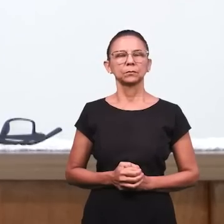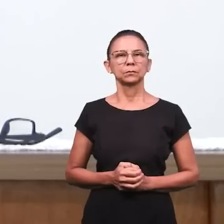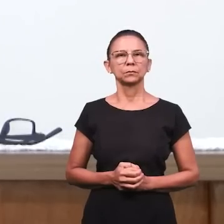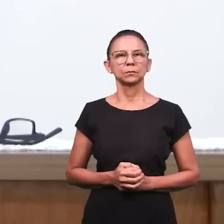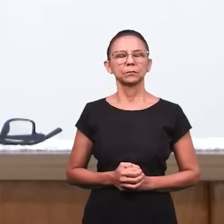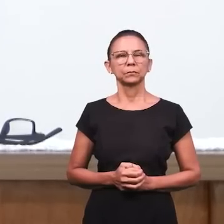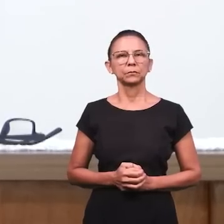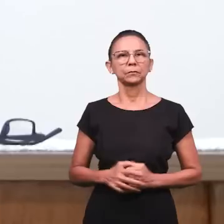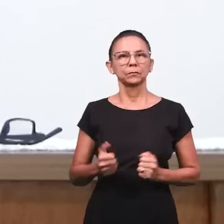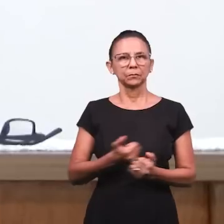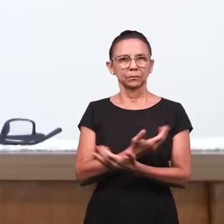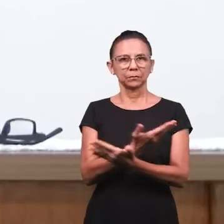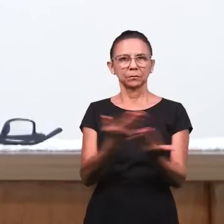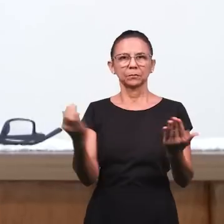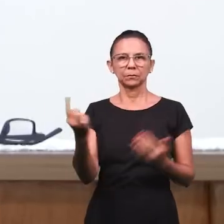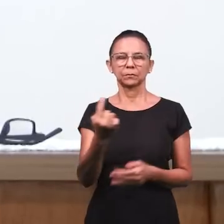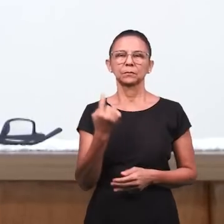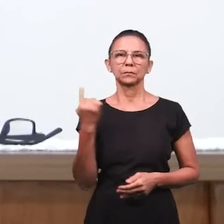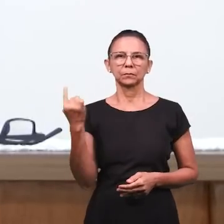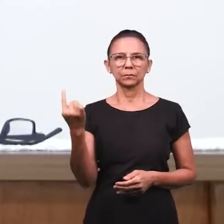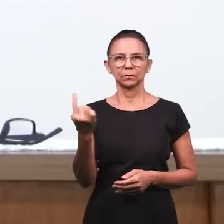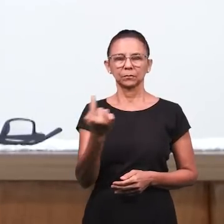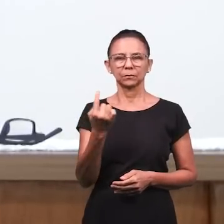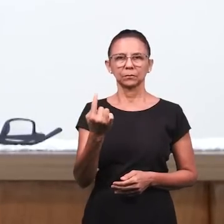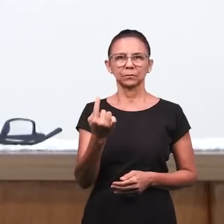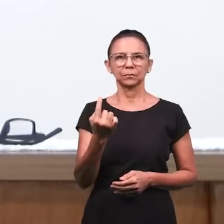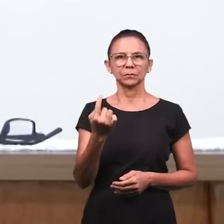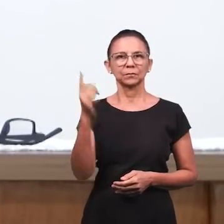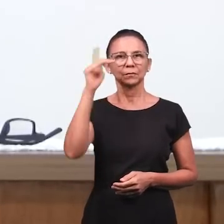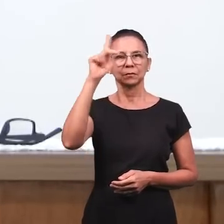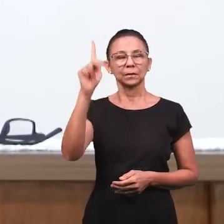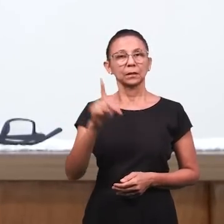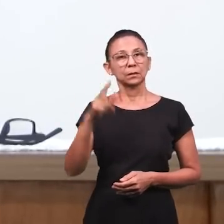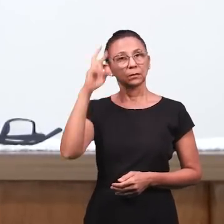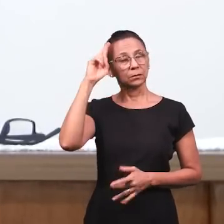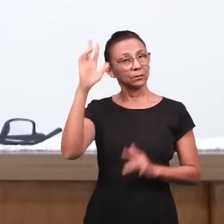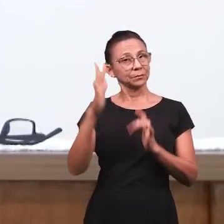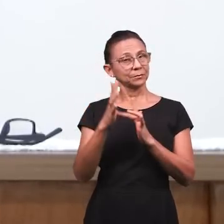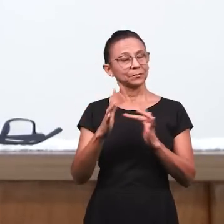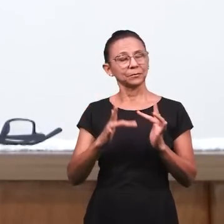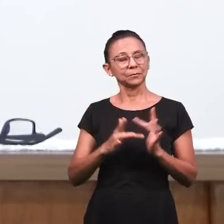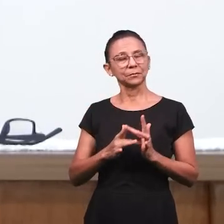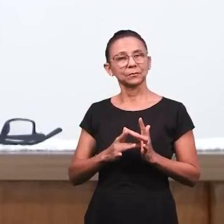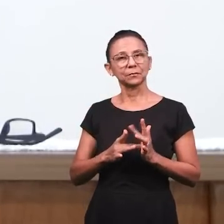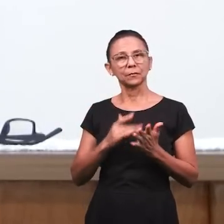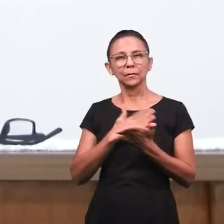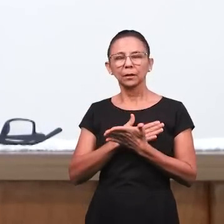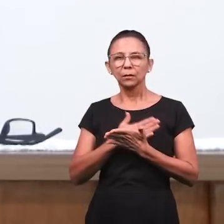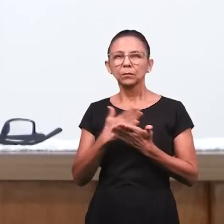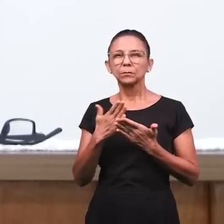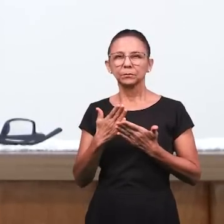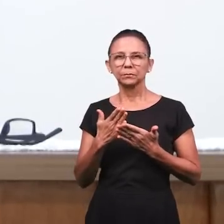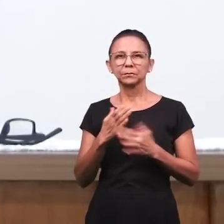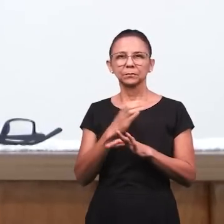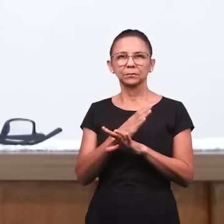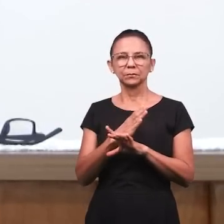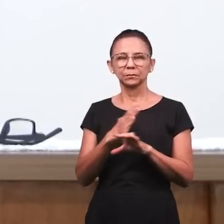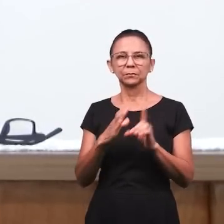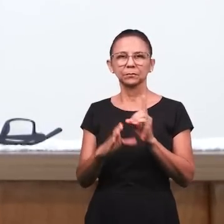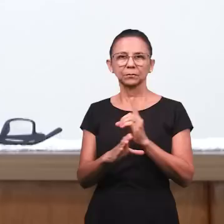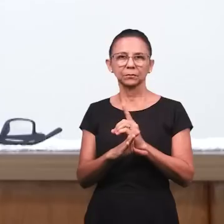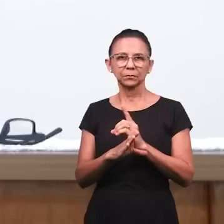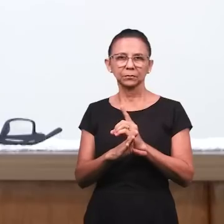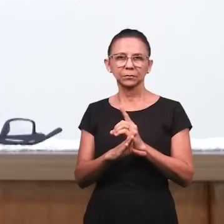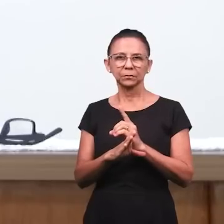Nós saudamos a todos nesta hora com a paz do Senhor Jesus. Vamos começar o nosso